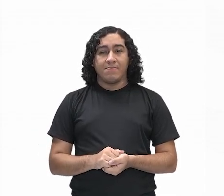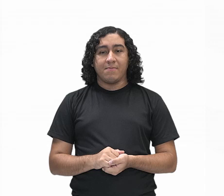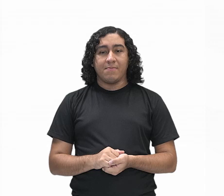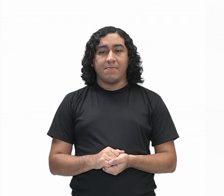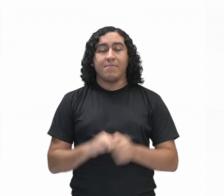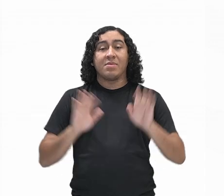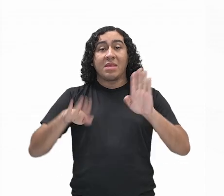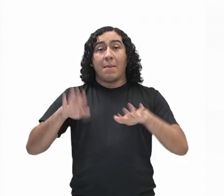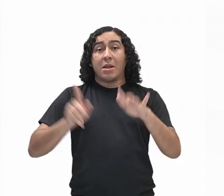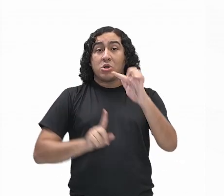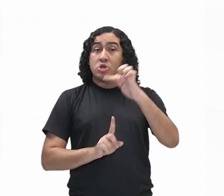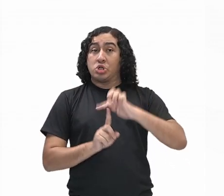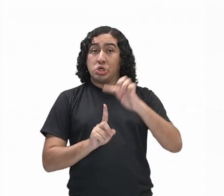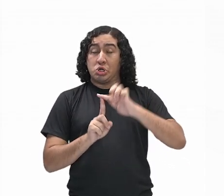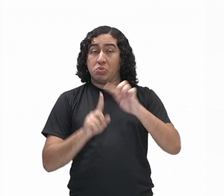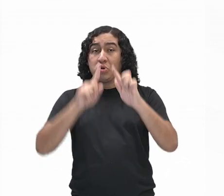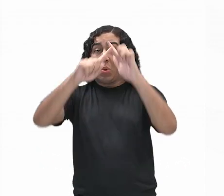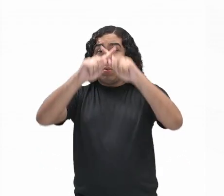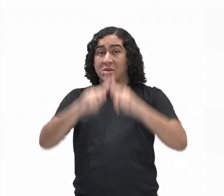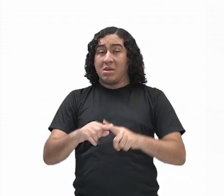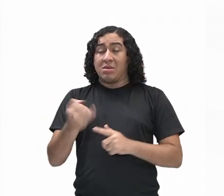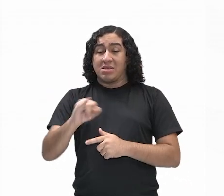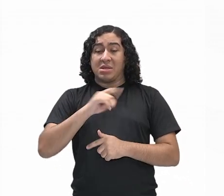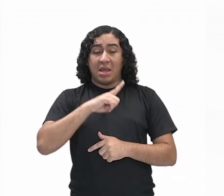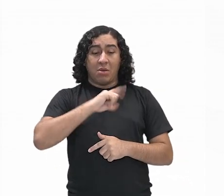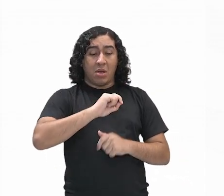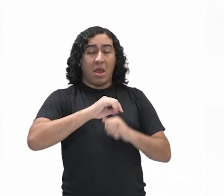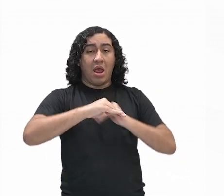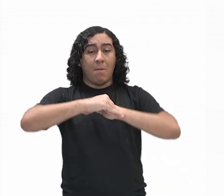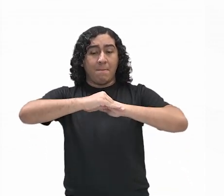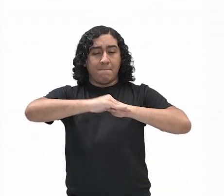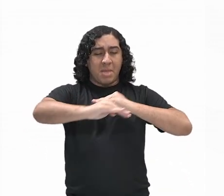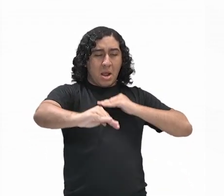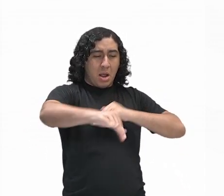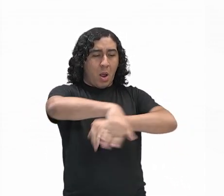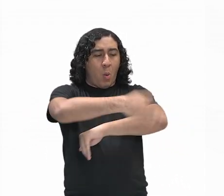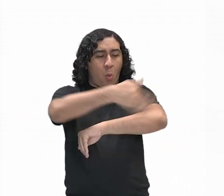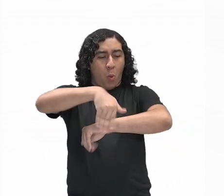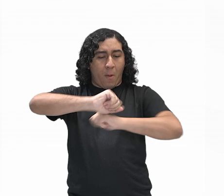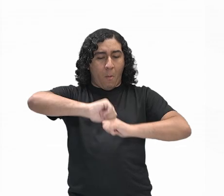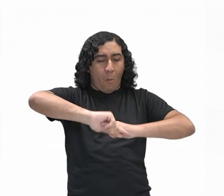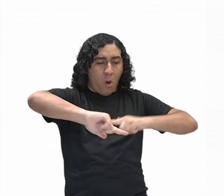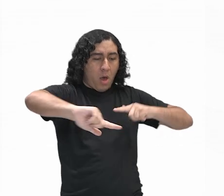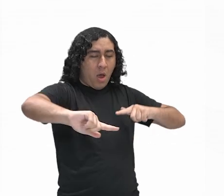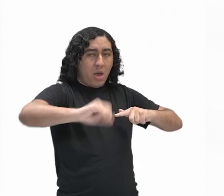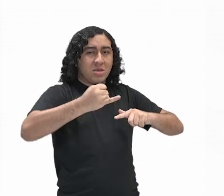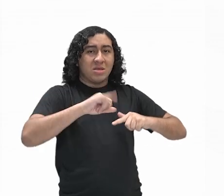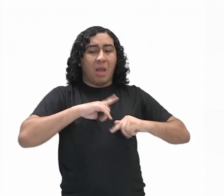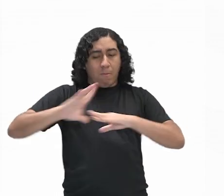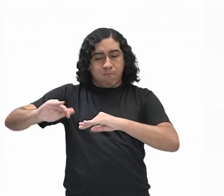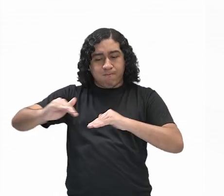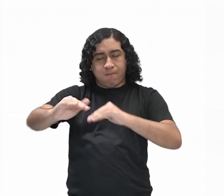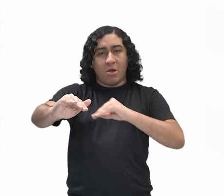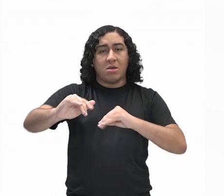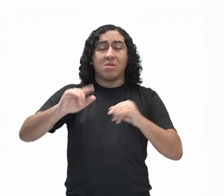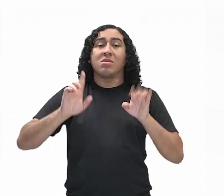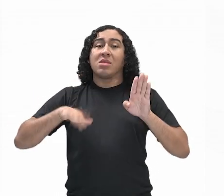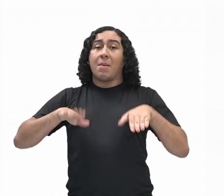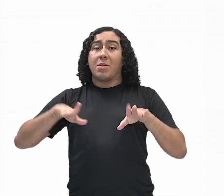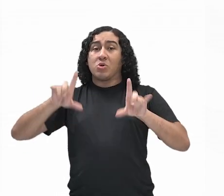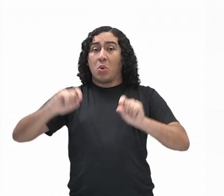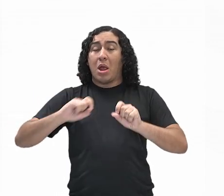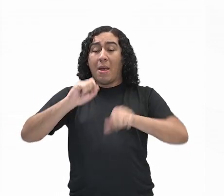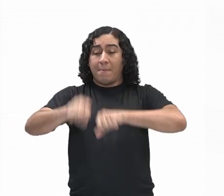de competição, se vai ser em estrada, se vai ser em pista, se vai ser em terreno acidentado, vai mudar